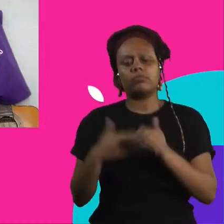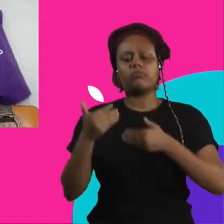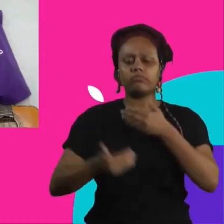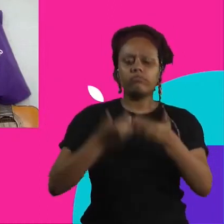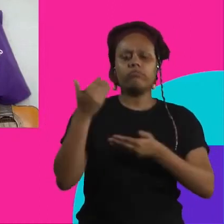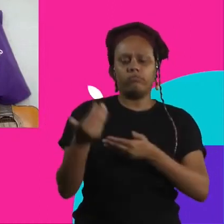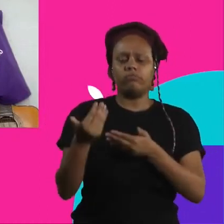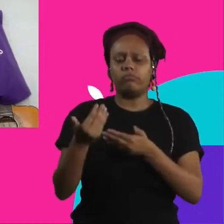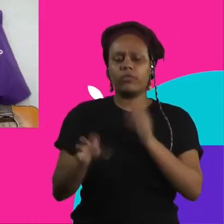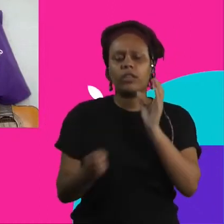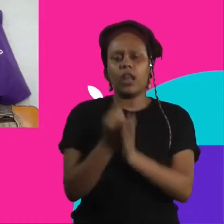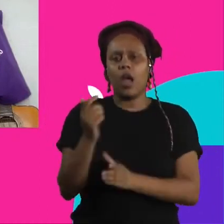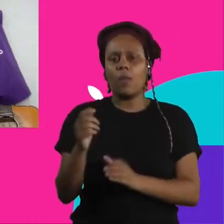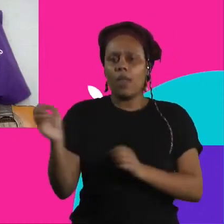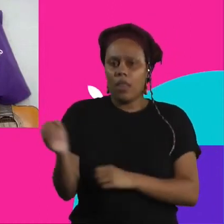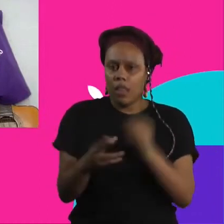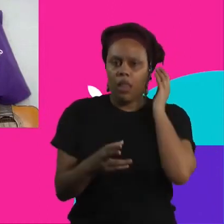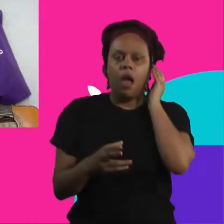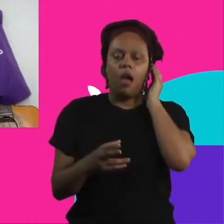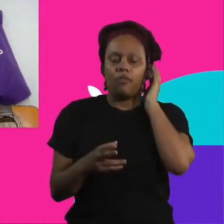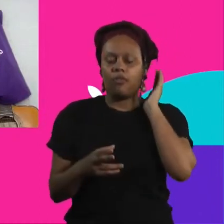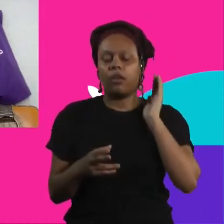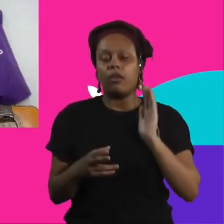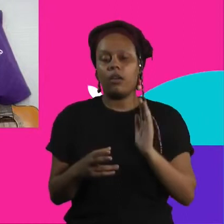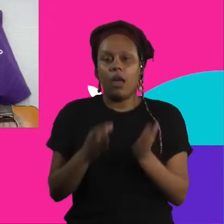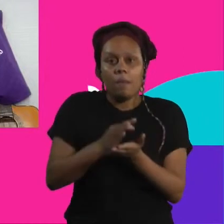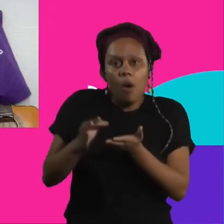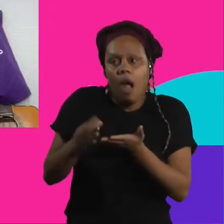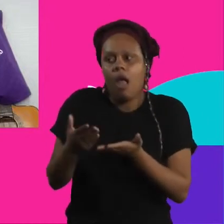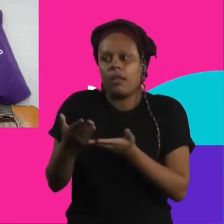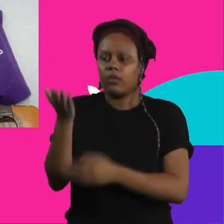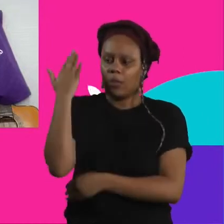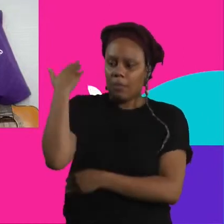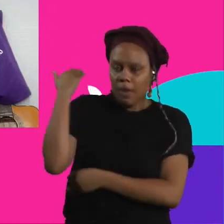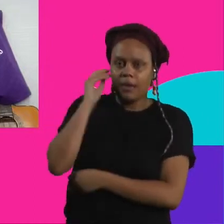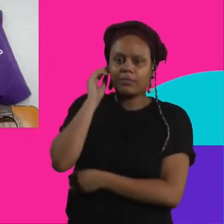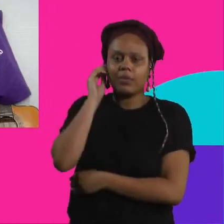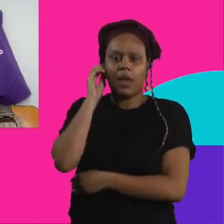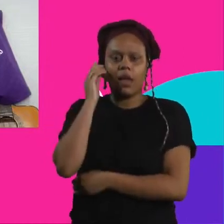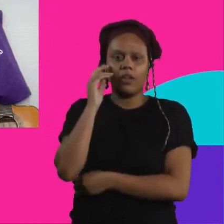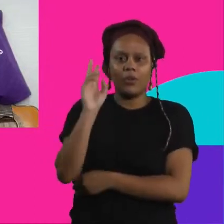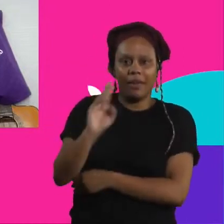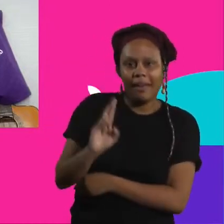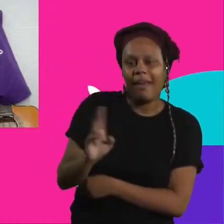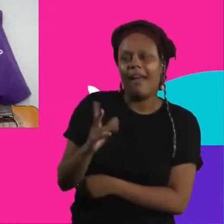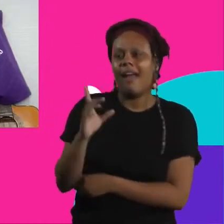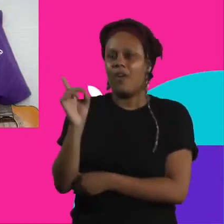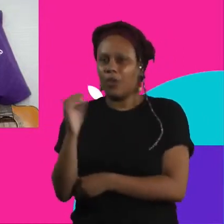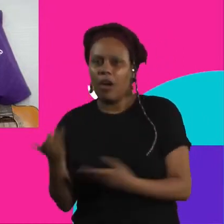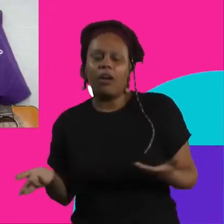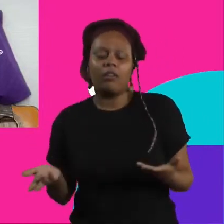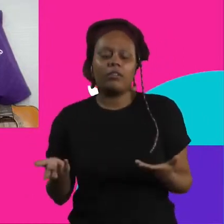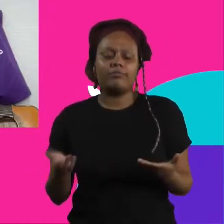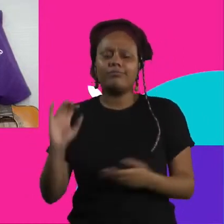moeda for igual ao que aconteceu lá atrás, quando foram criadas moedas fiduciárias, o real, o dólar, a gente não vai ter um resultado